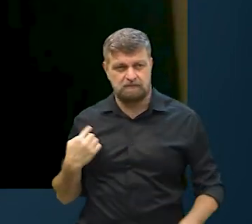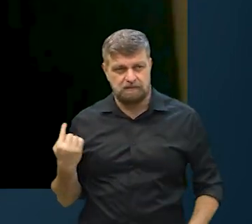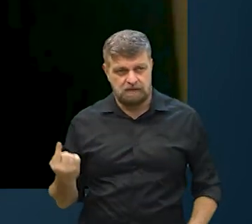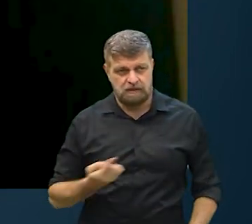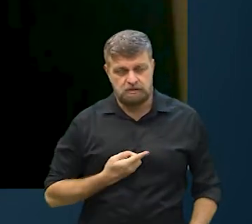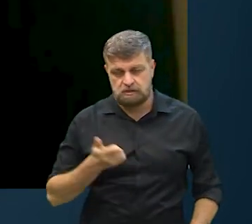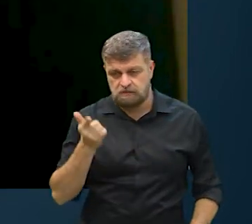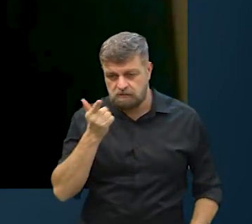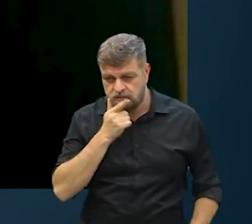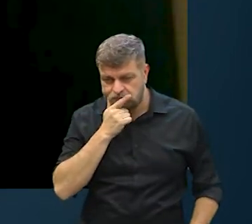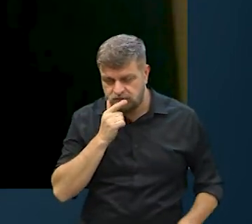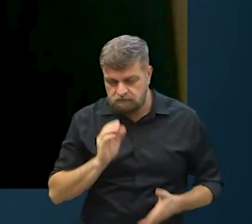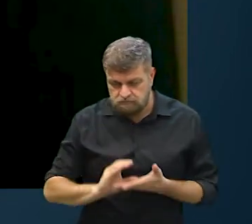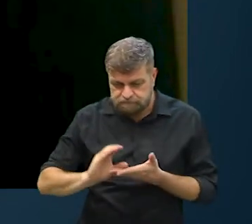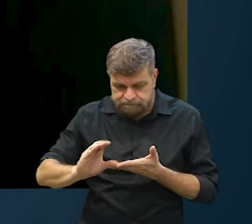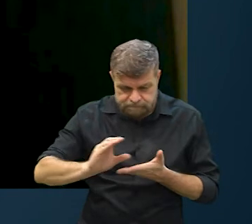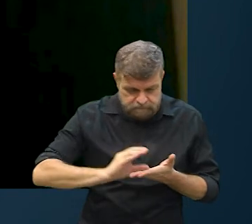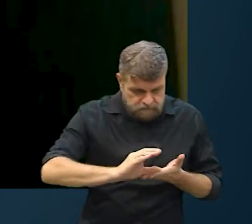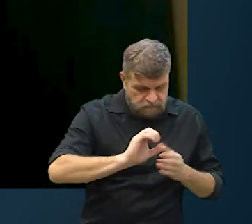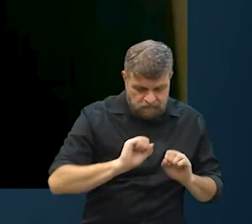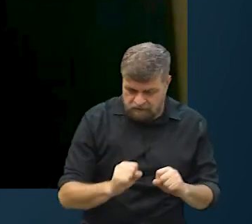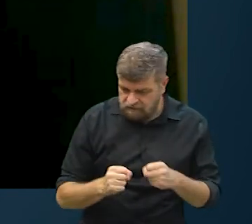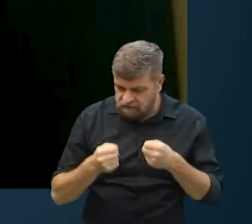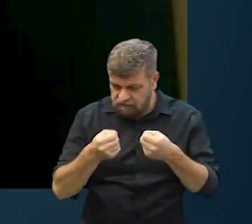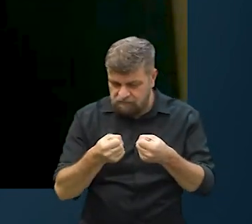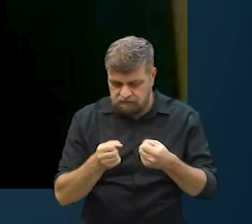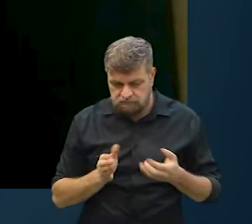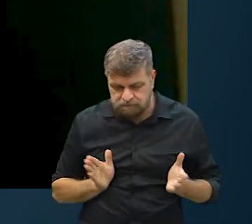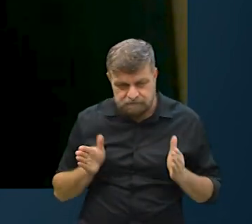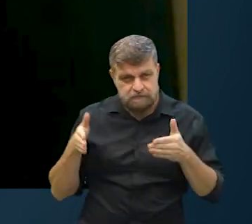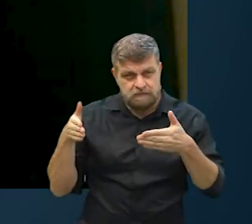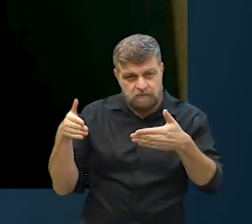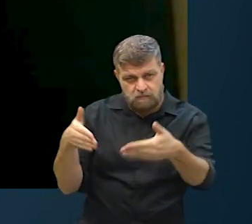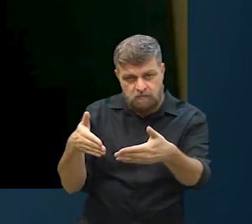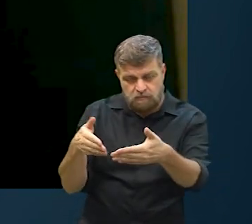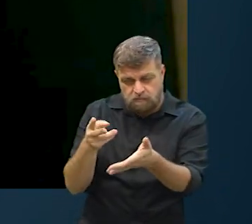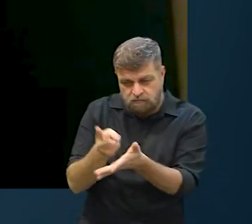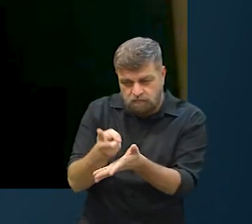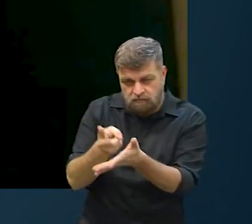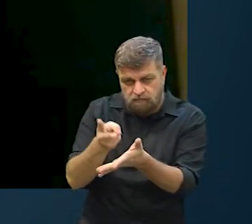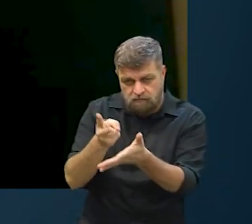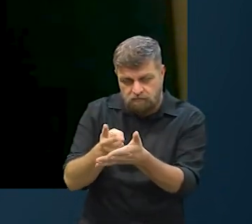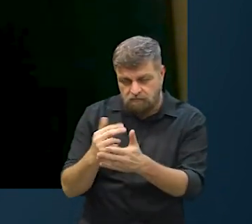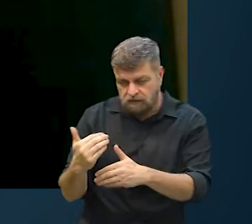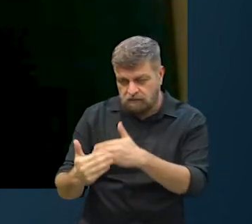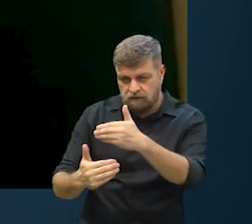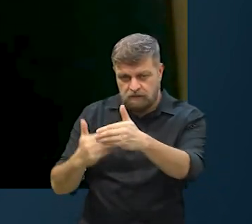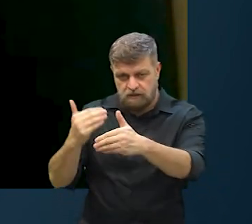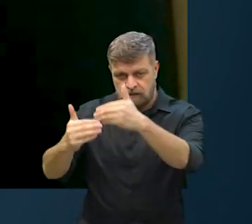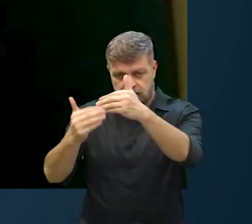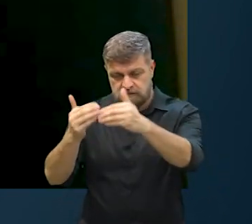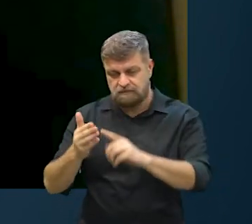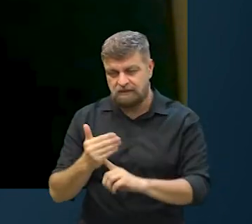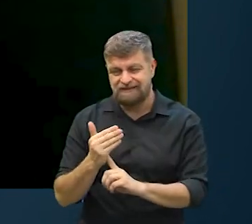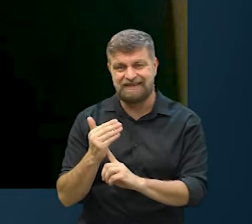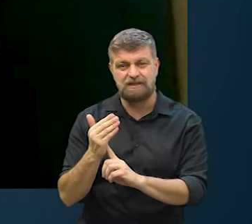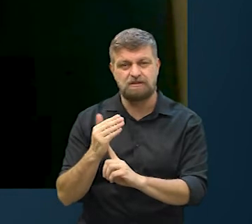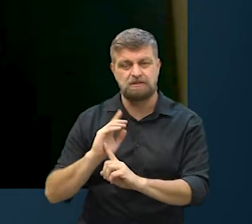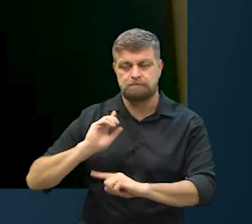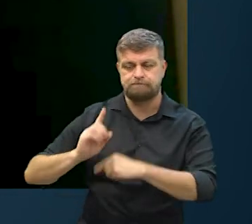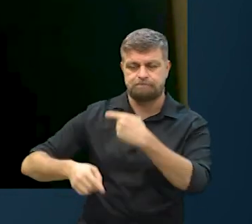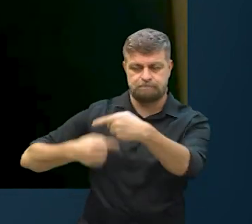passado, e a gente está direcionando todos os esforços desses investimentos para crescimento da